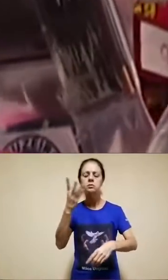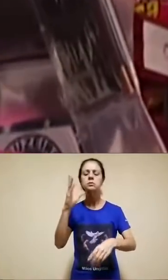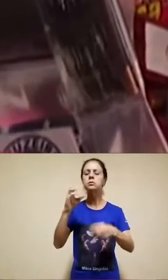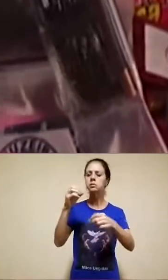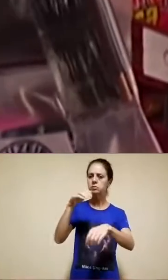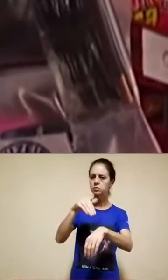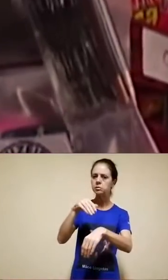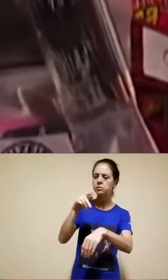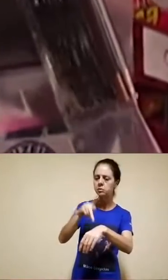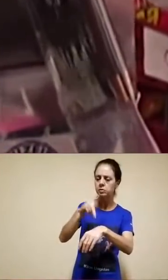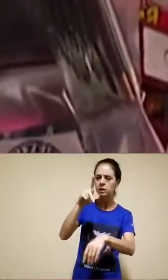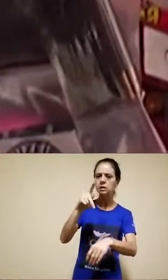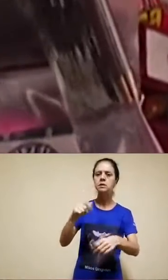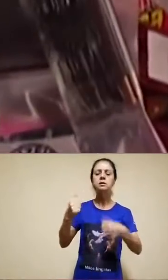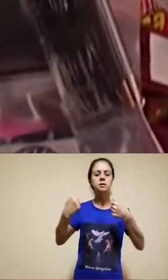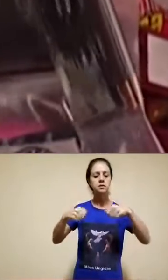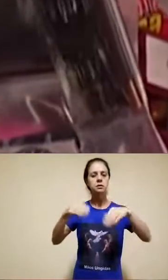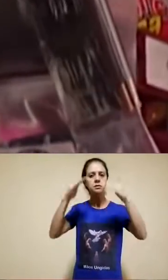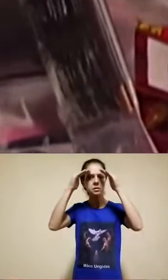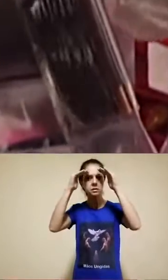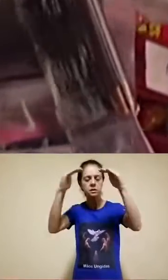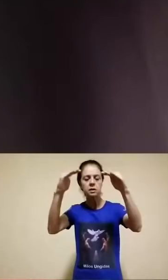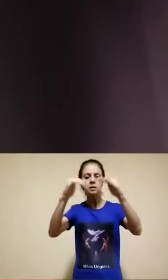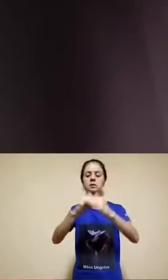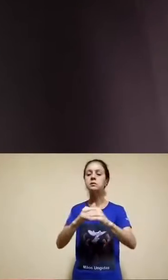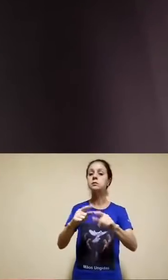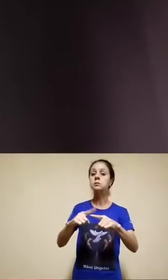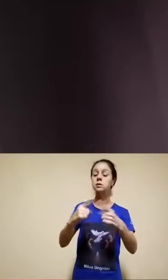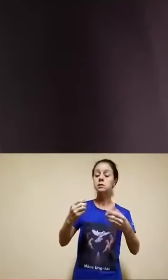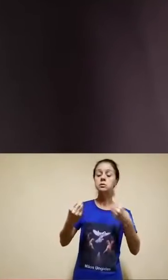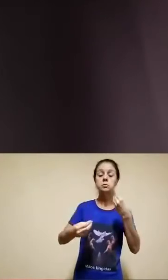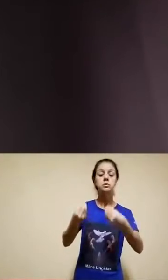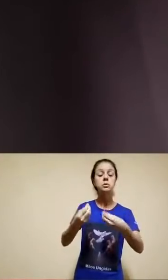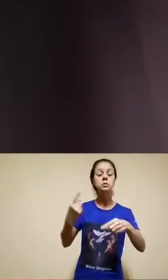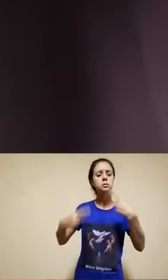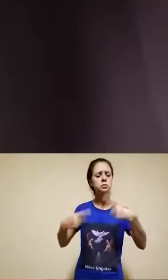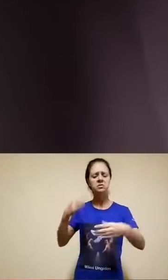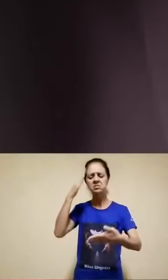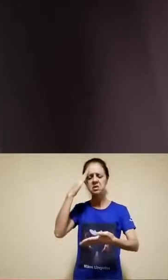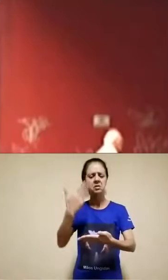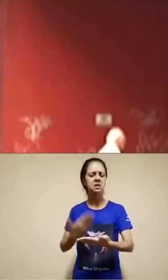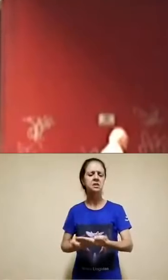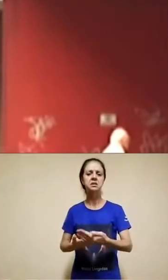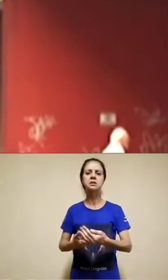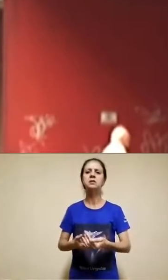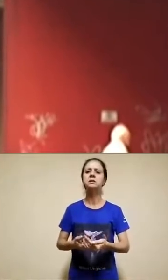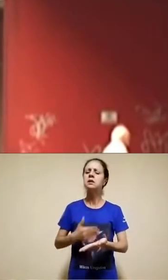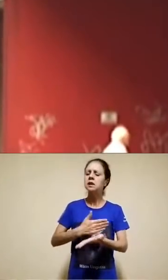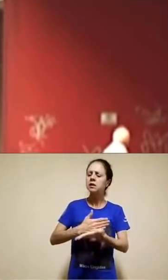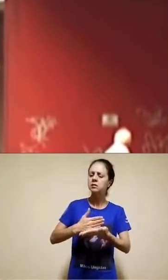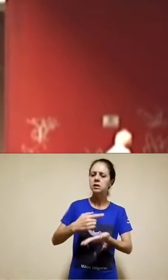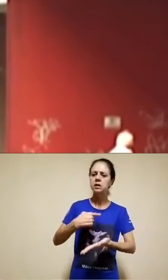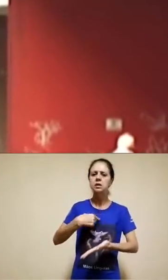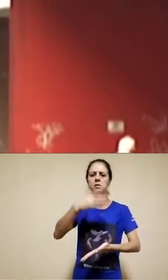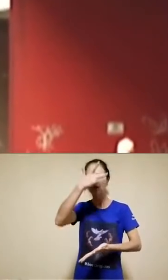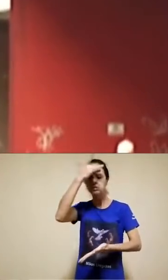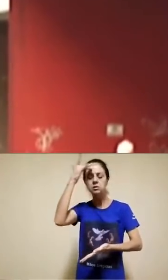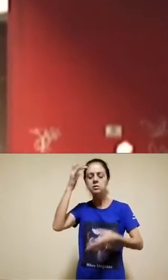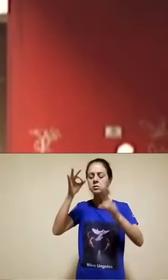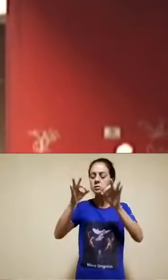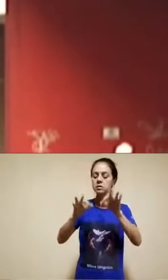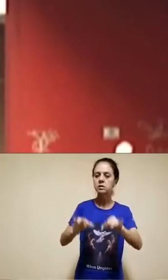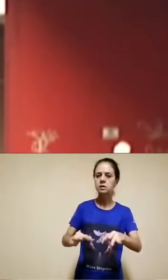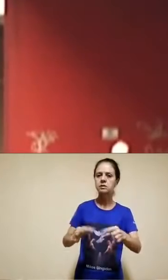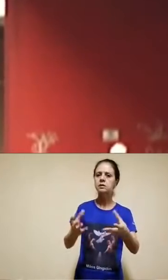tem que ser respeitado. Mas a maioria não são de confiança. Infelizmente, a gente não tem político honesto nesse país. A partir do momento que eu sou uma pessoa